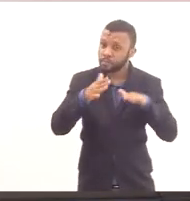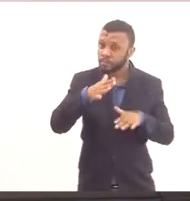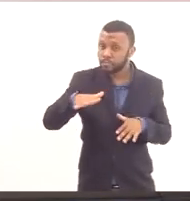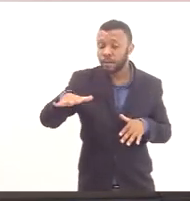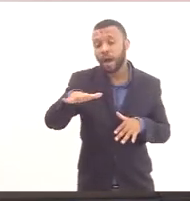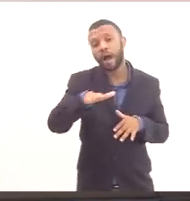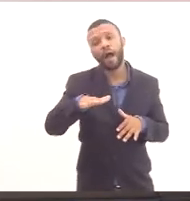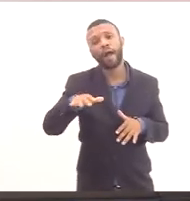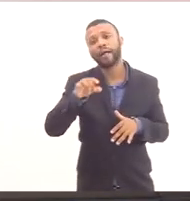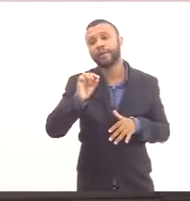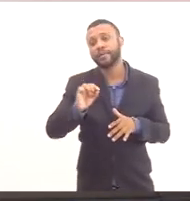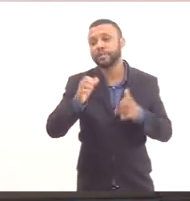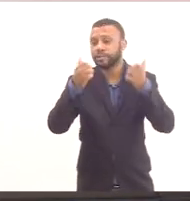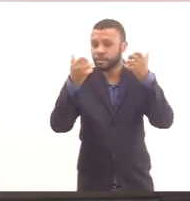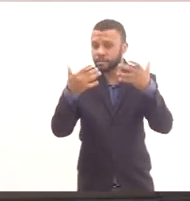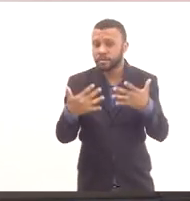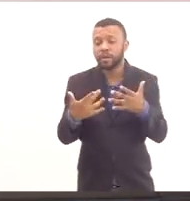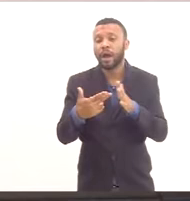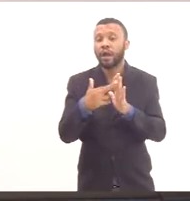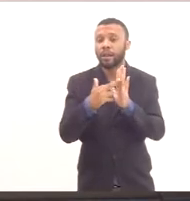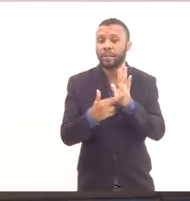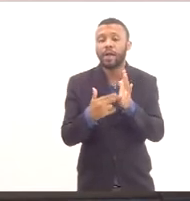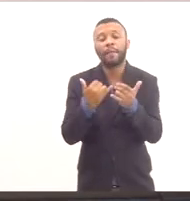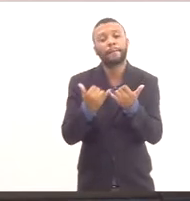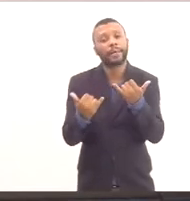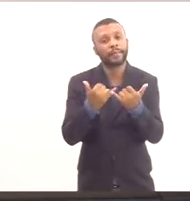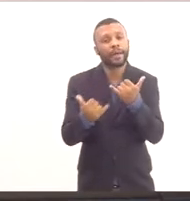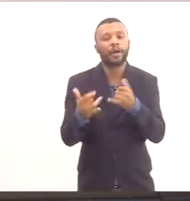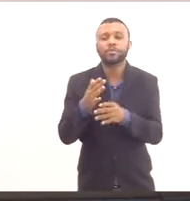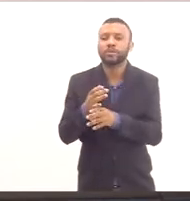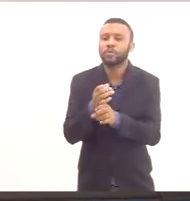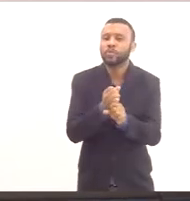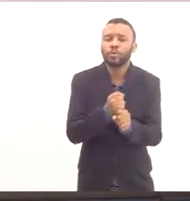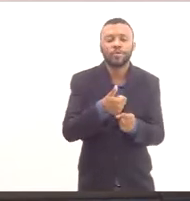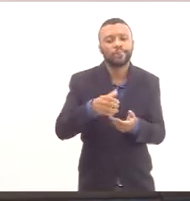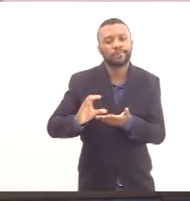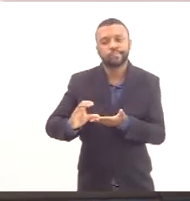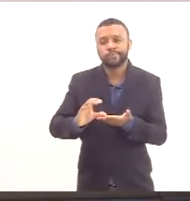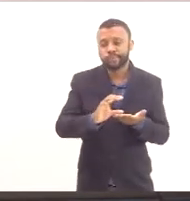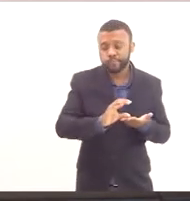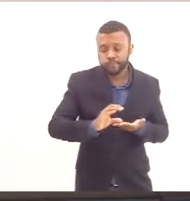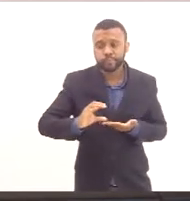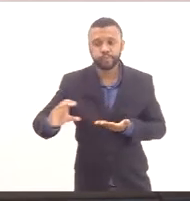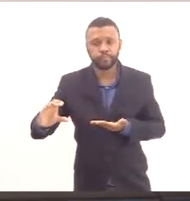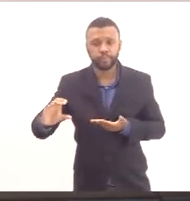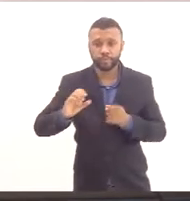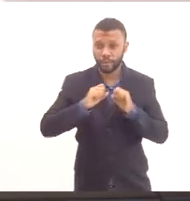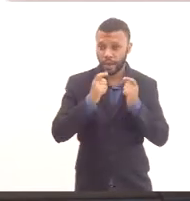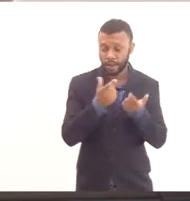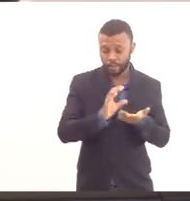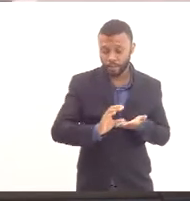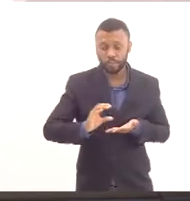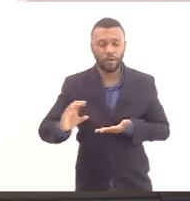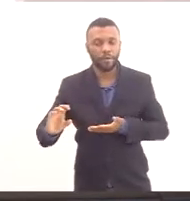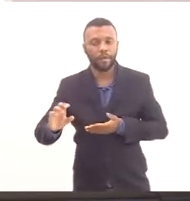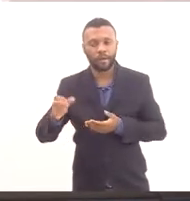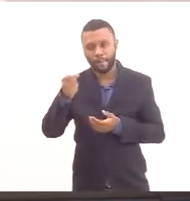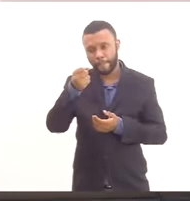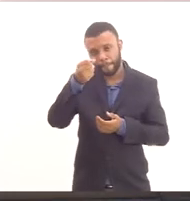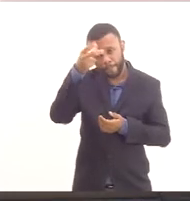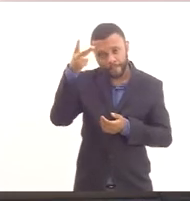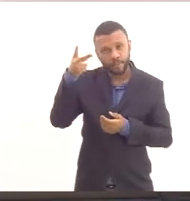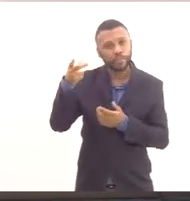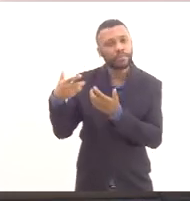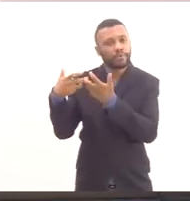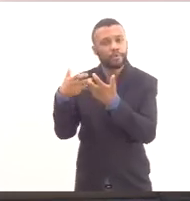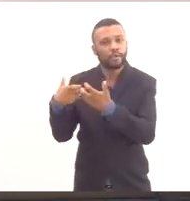respeito ao relatório parcial de recursos repassados pela Assembleia Legislativa a última movimentação